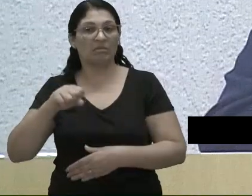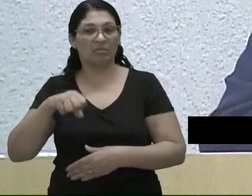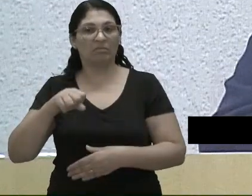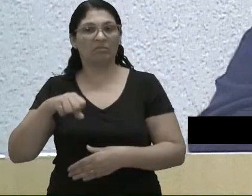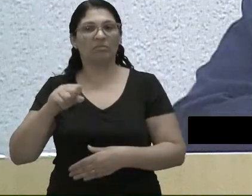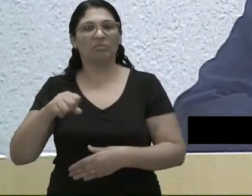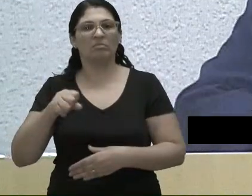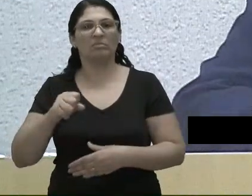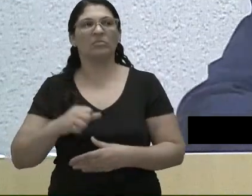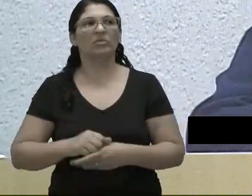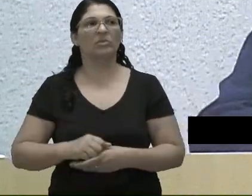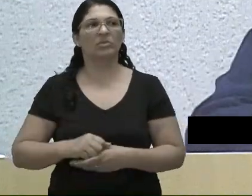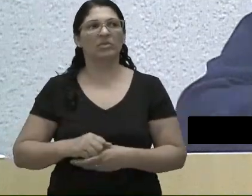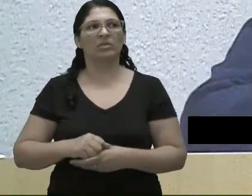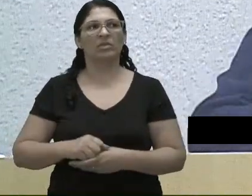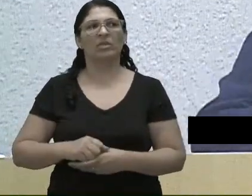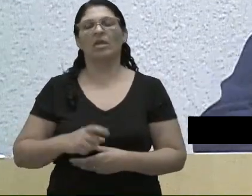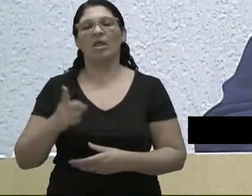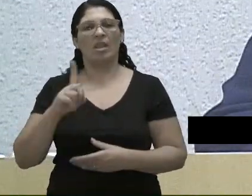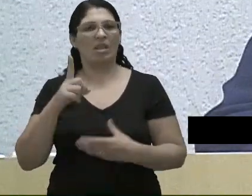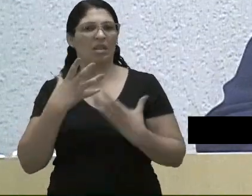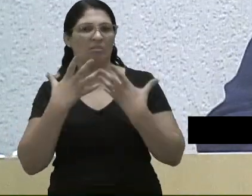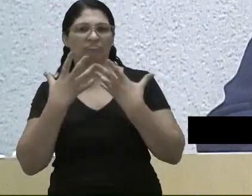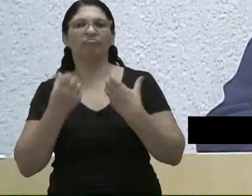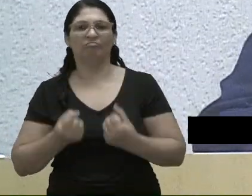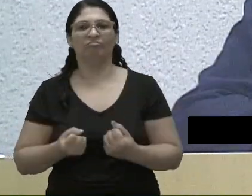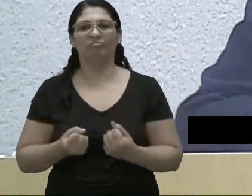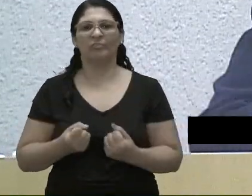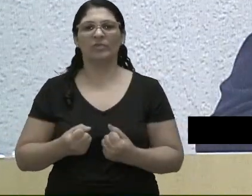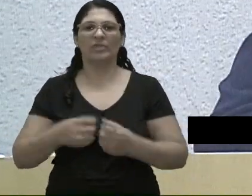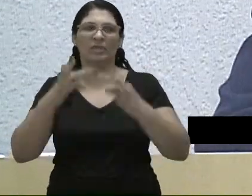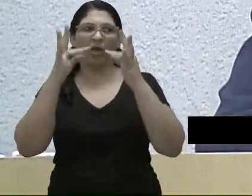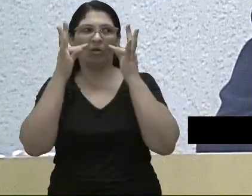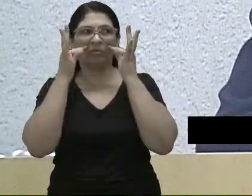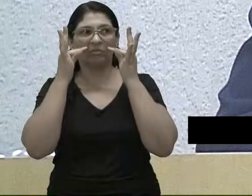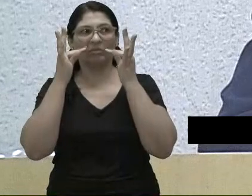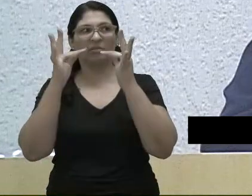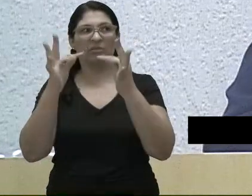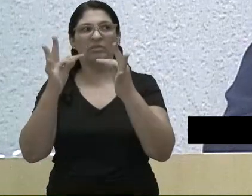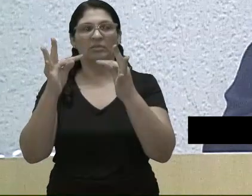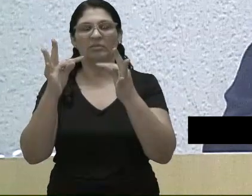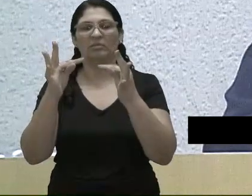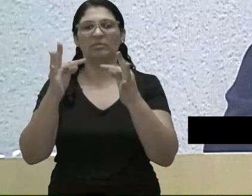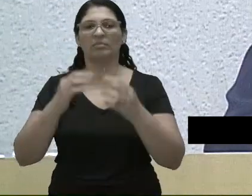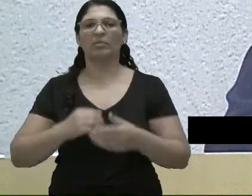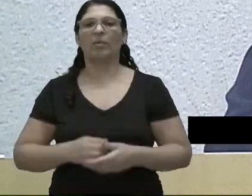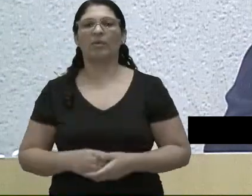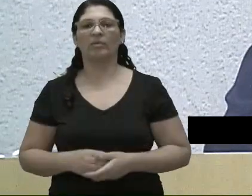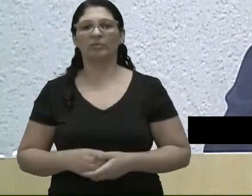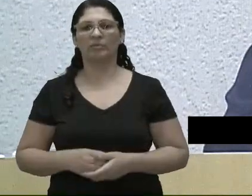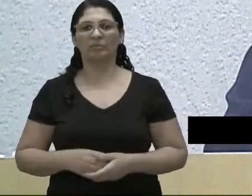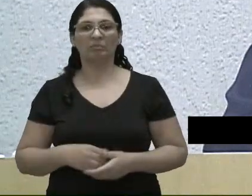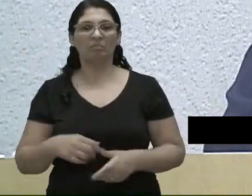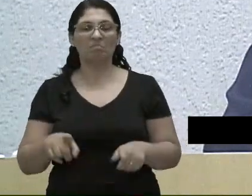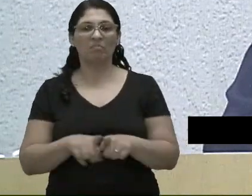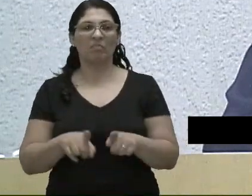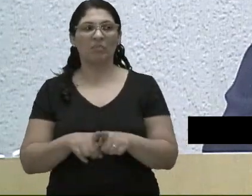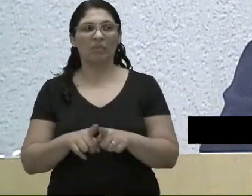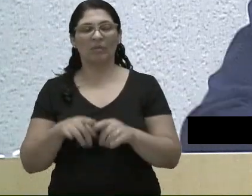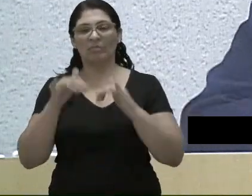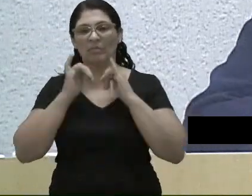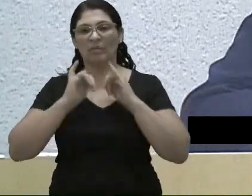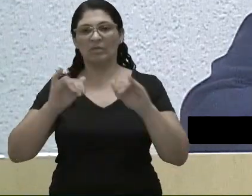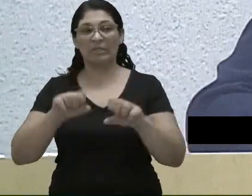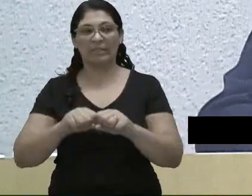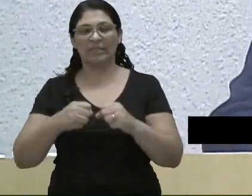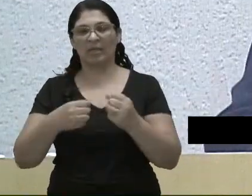registro o deferimento passando o doutor Carlos Guilherme de testemunha a investigado pela CPI e também deliberação da quebra